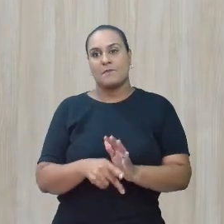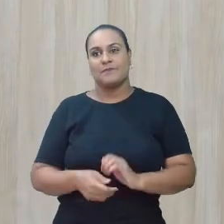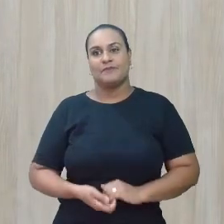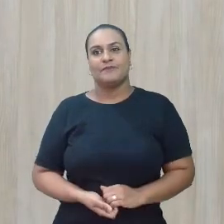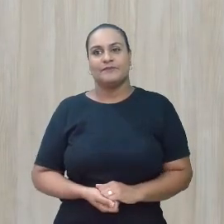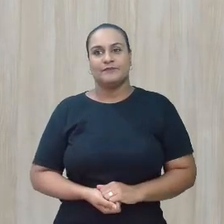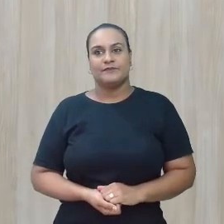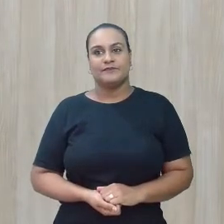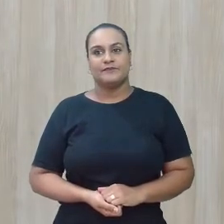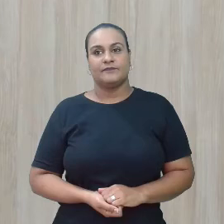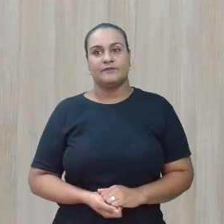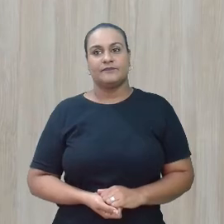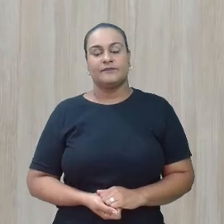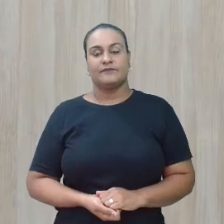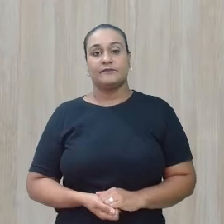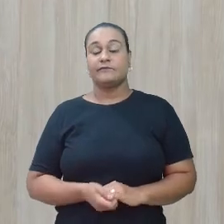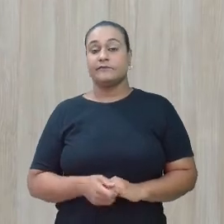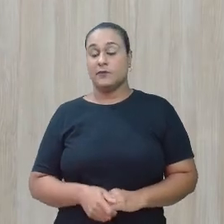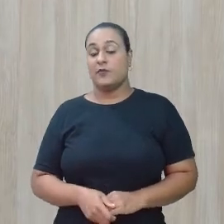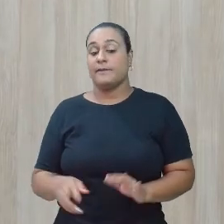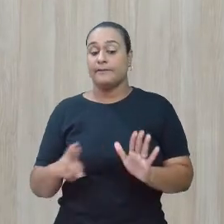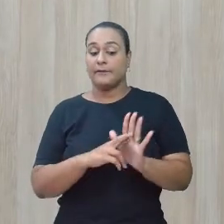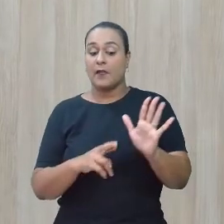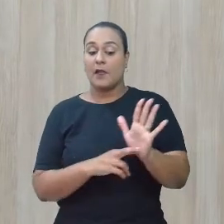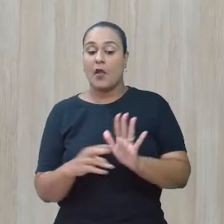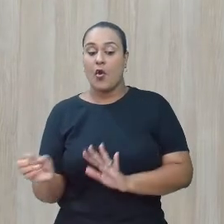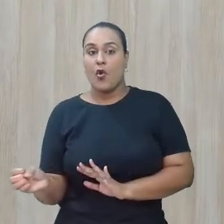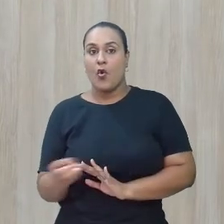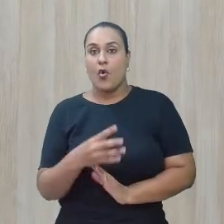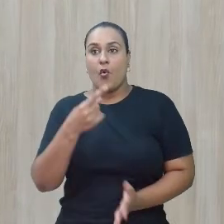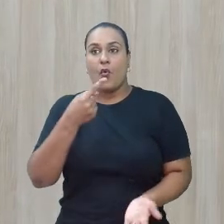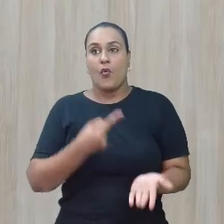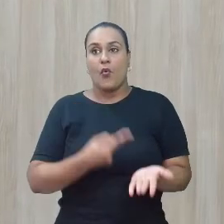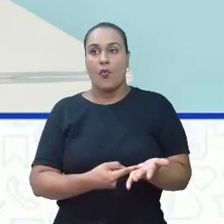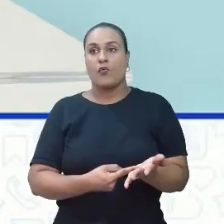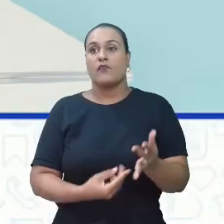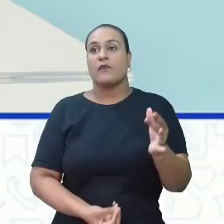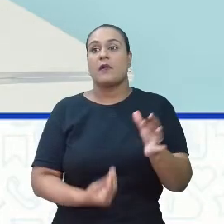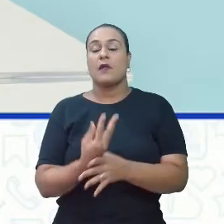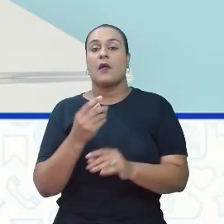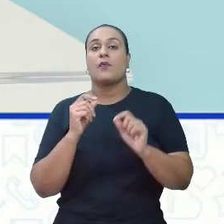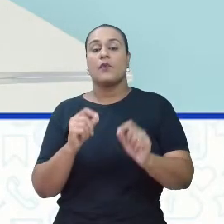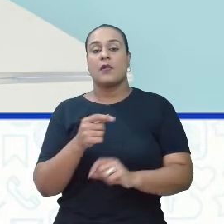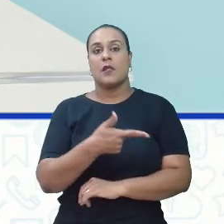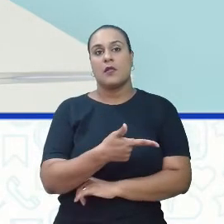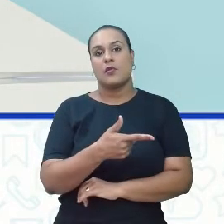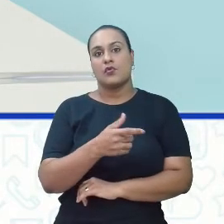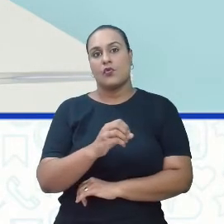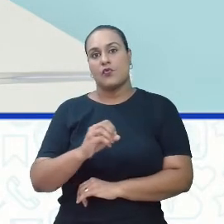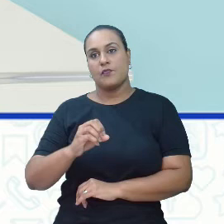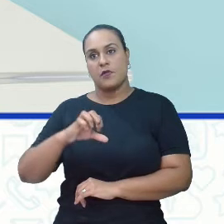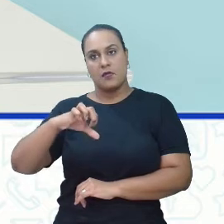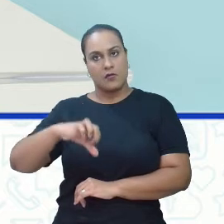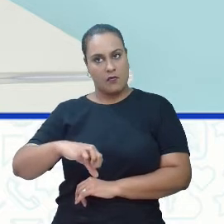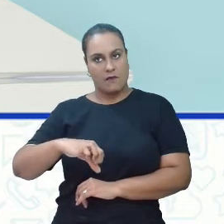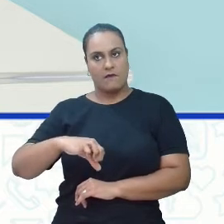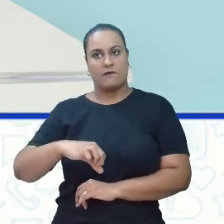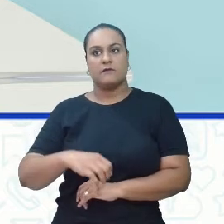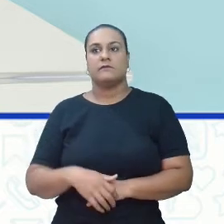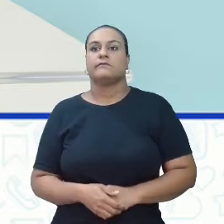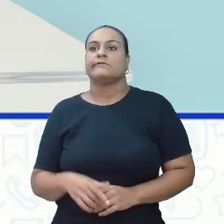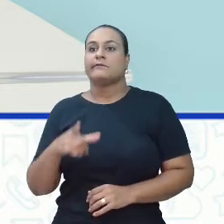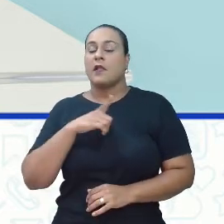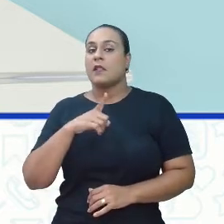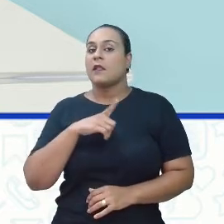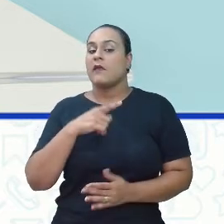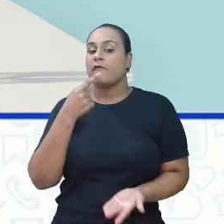tá certo? O novo acordo ortográfico foi realizado em 2009, nem faz tanto tempo assim,